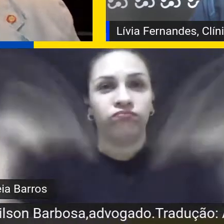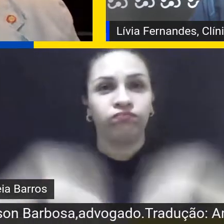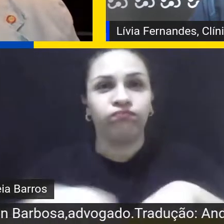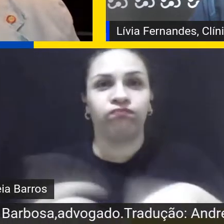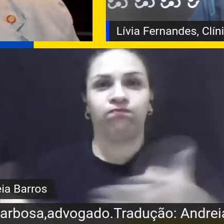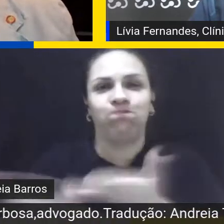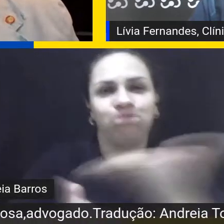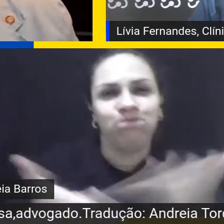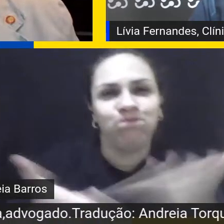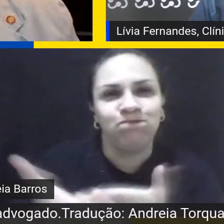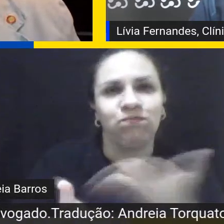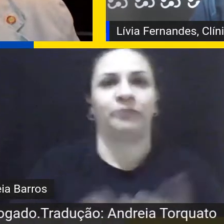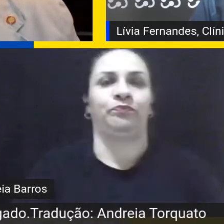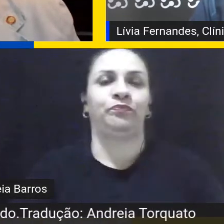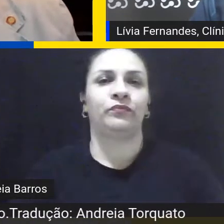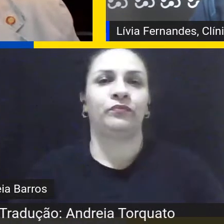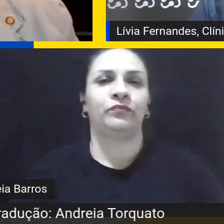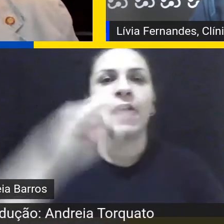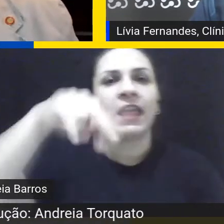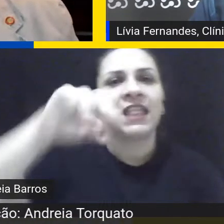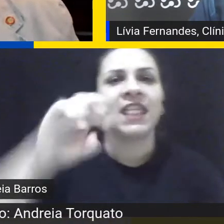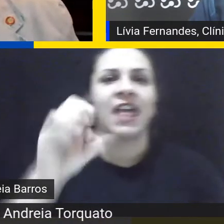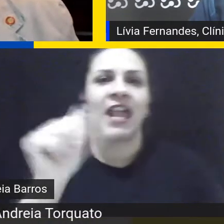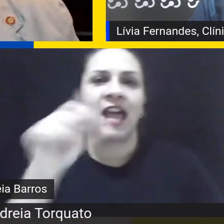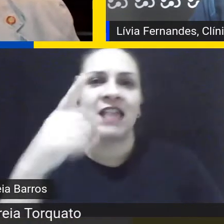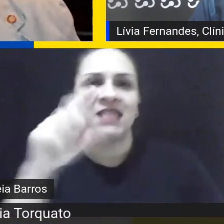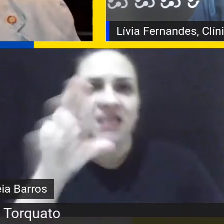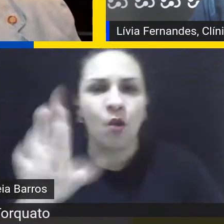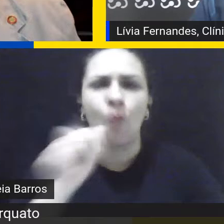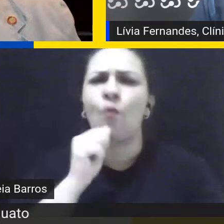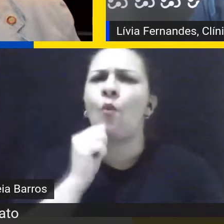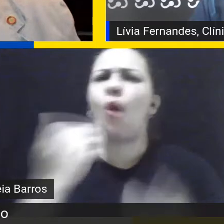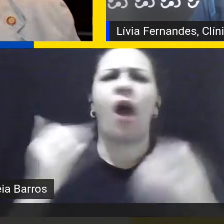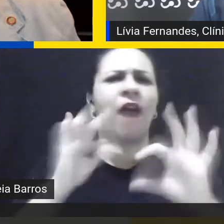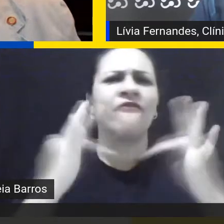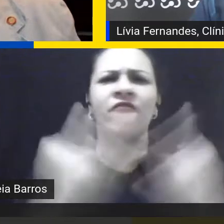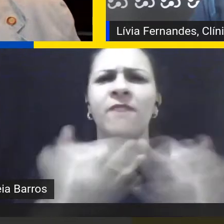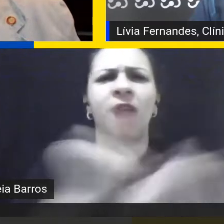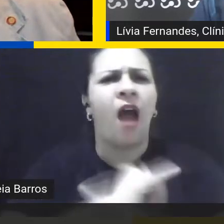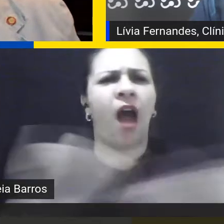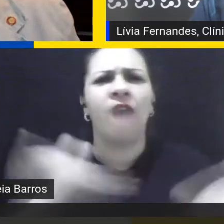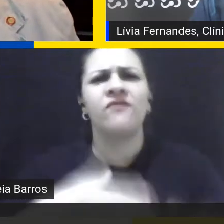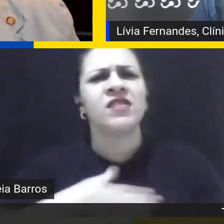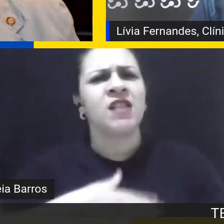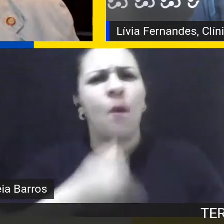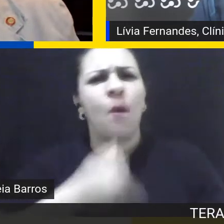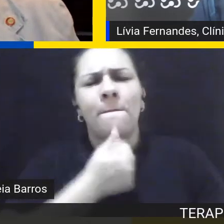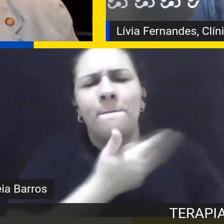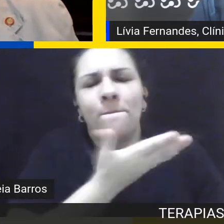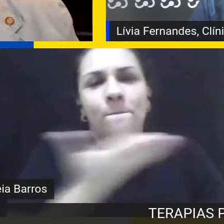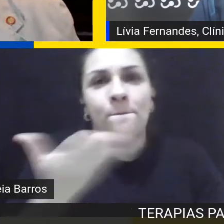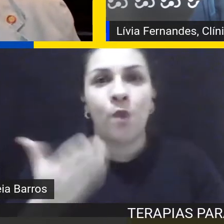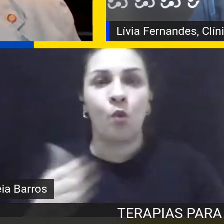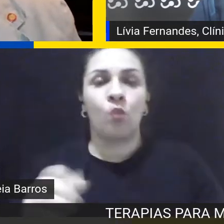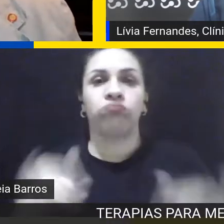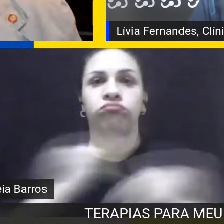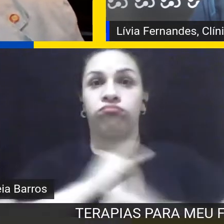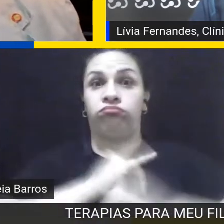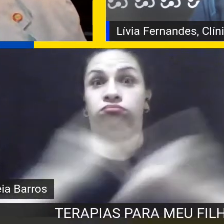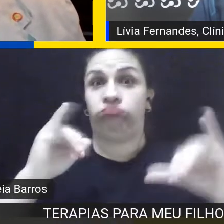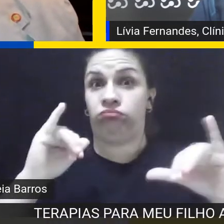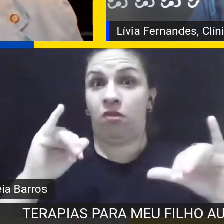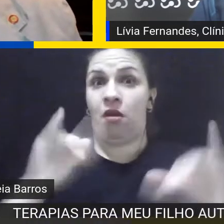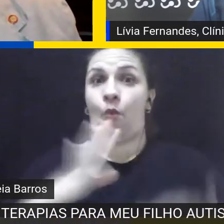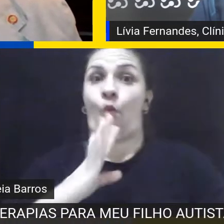Quero aqui dizer a vocês, autistas e familiares, que é um prazer a gente repassar conhecimento. Eu quero